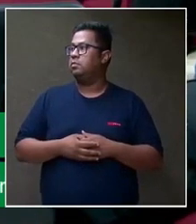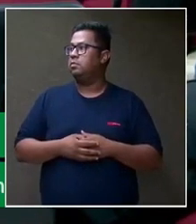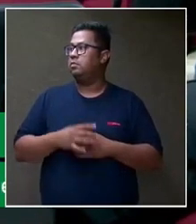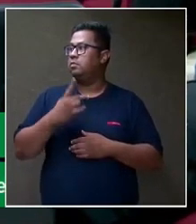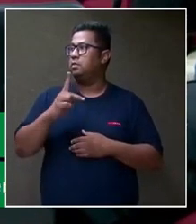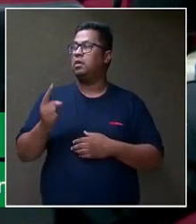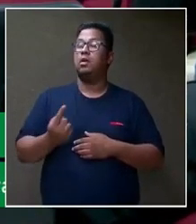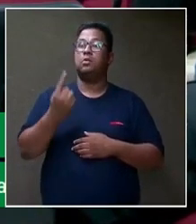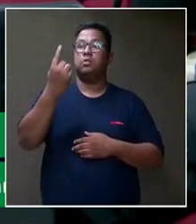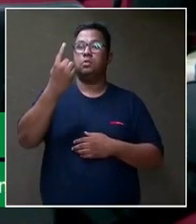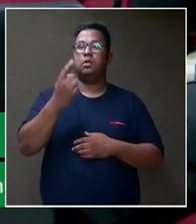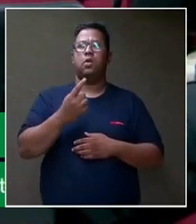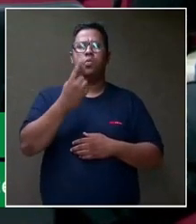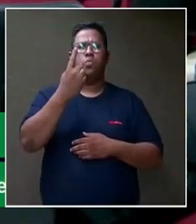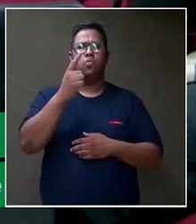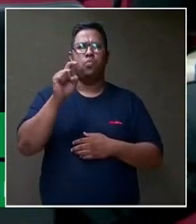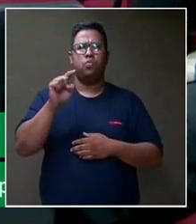altura?